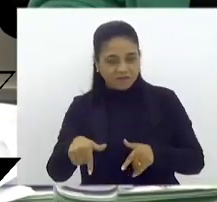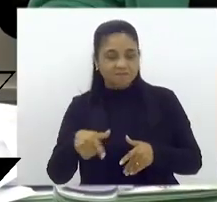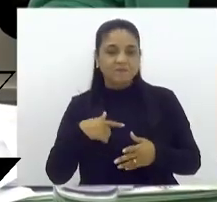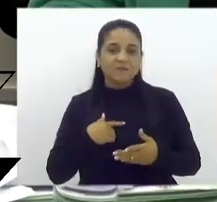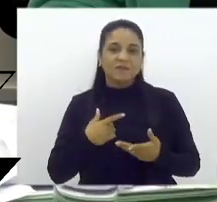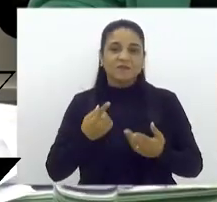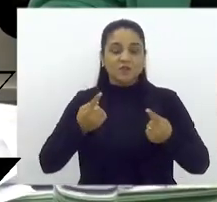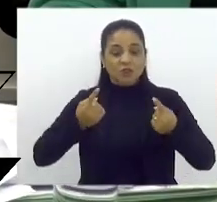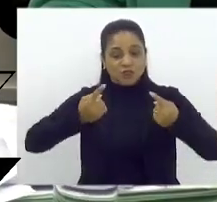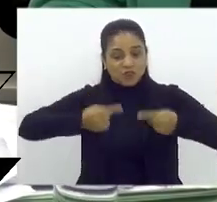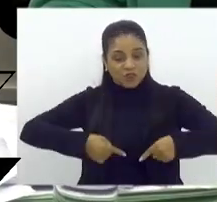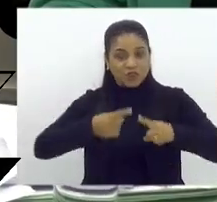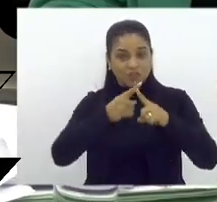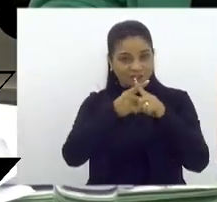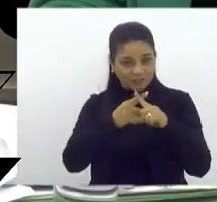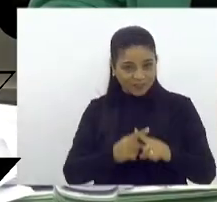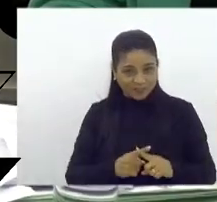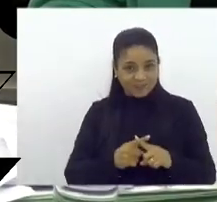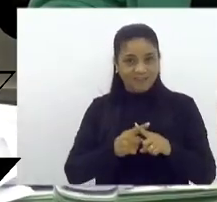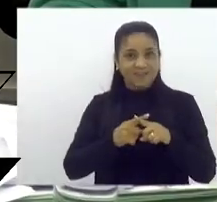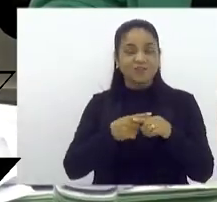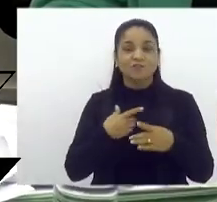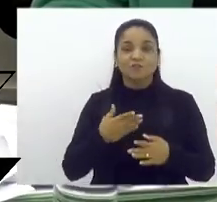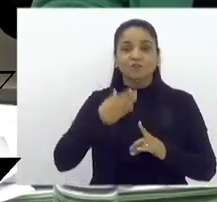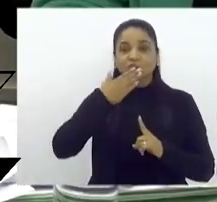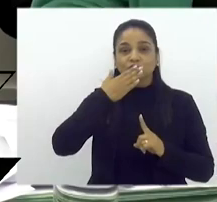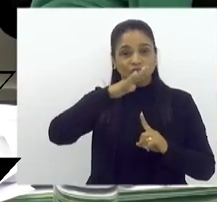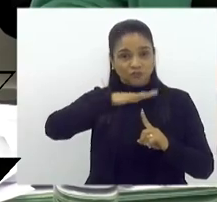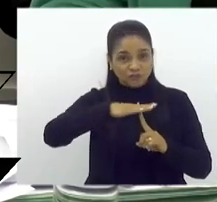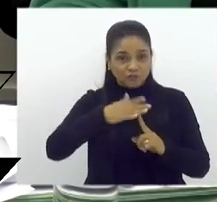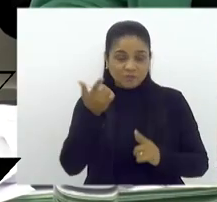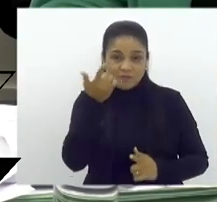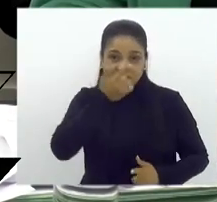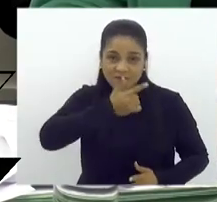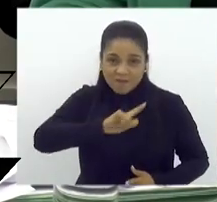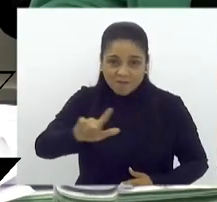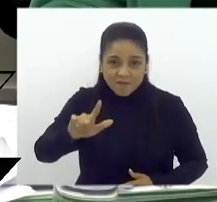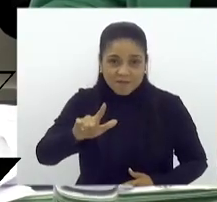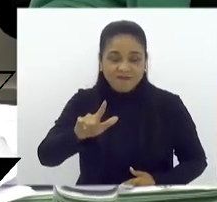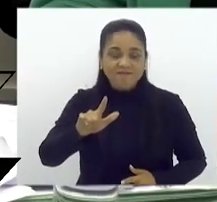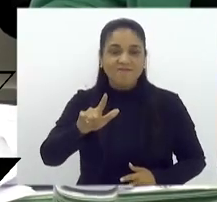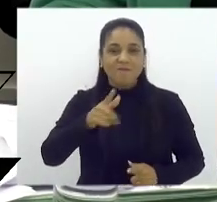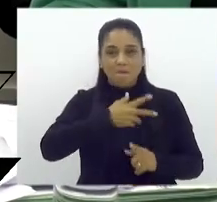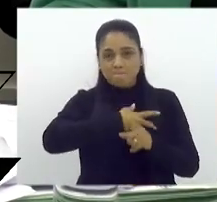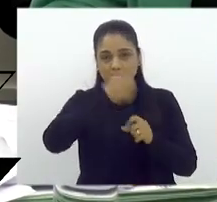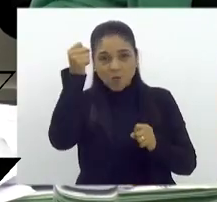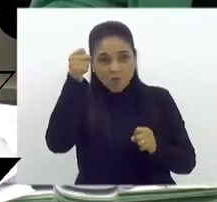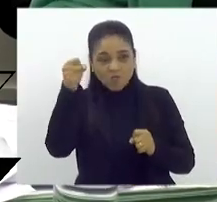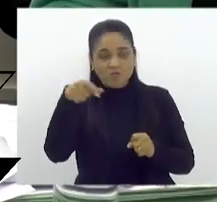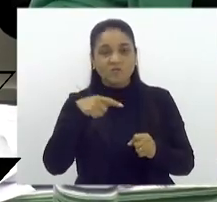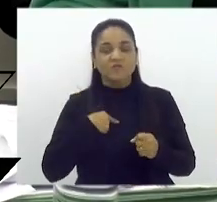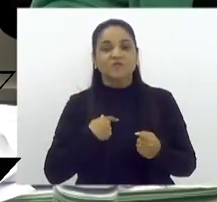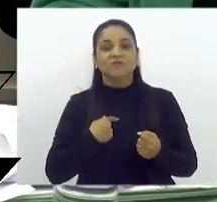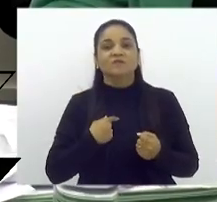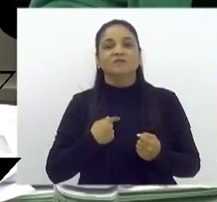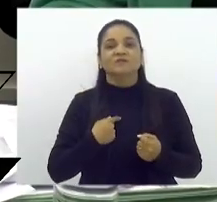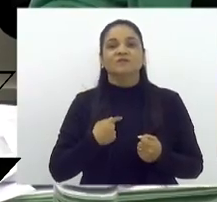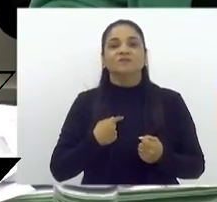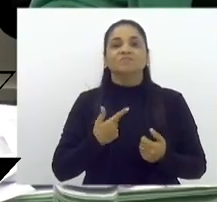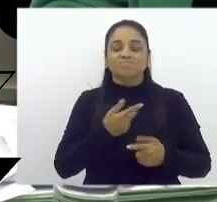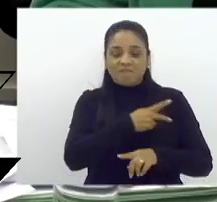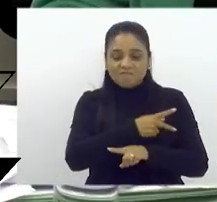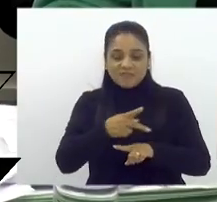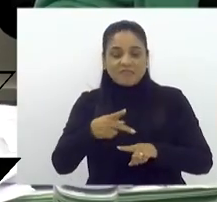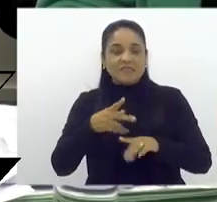promovendo aí um torneio. E o time que for campeão desse torneio, a gente vai conseguir fazer essa visitação